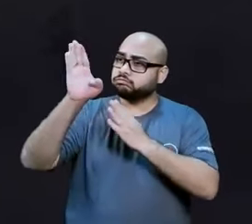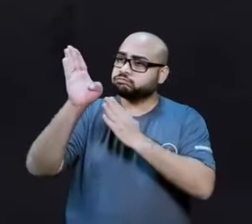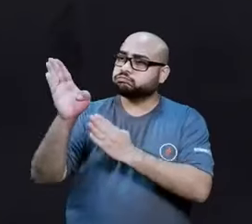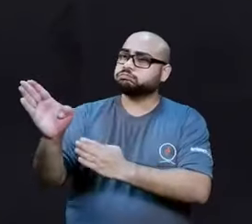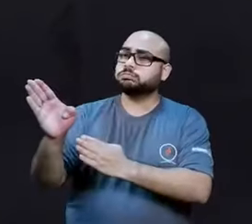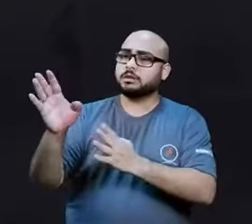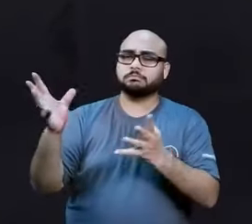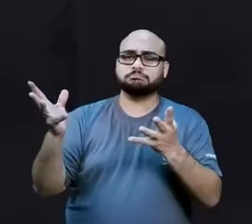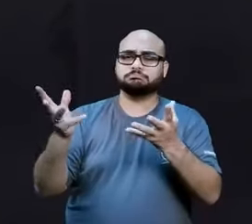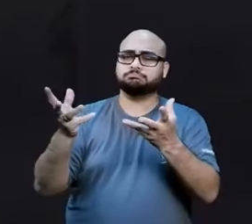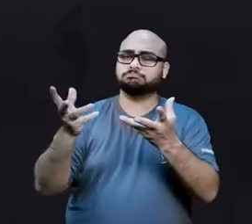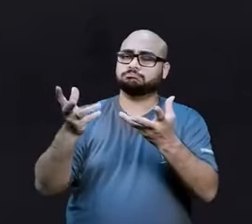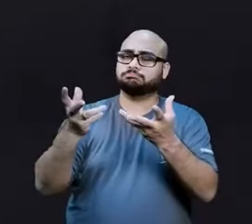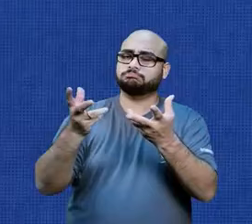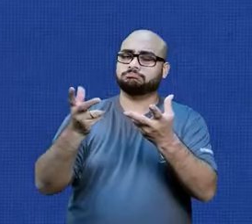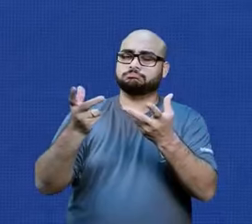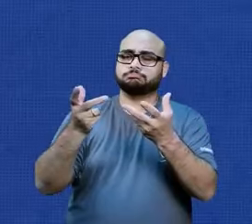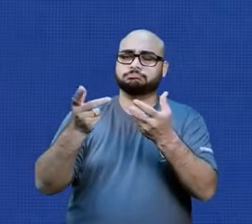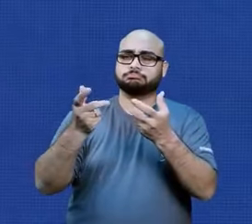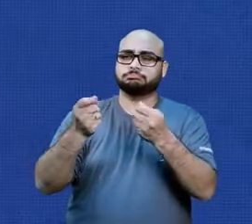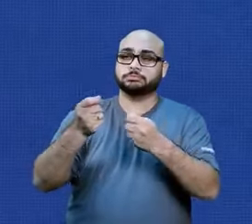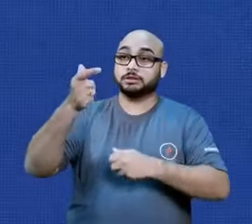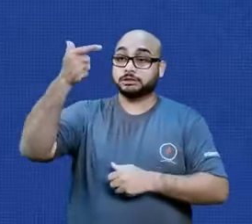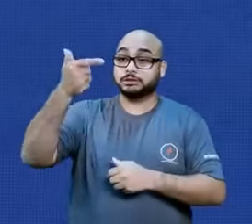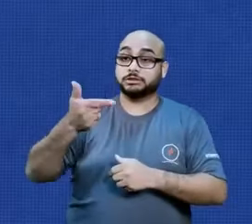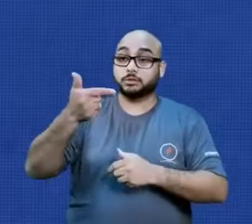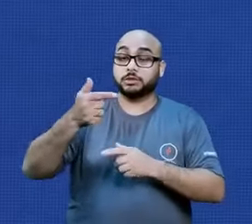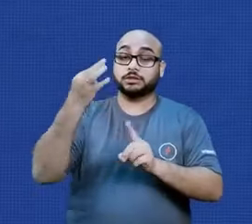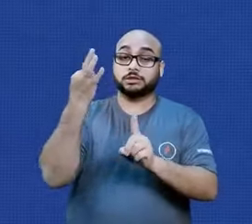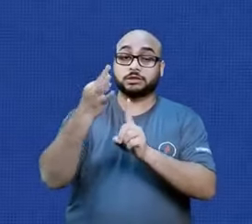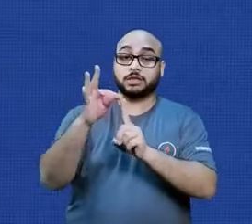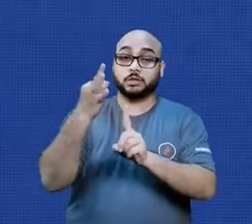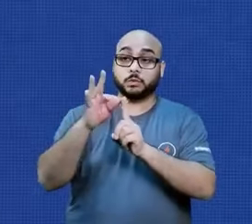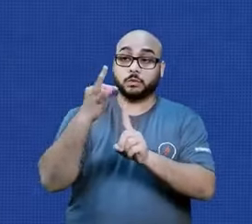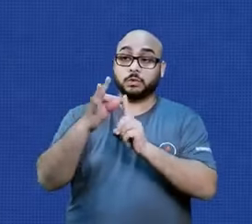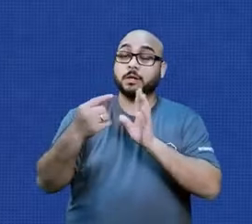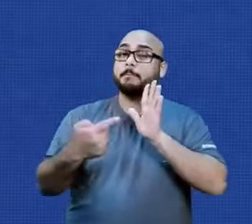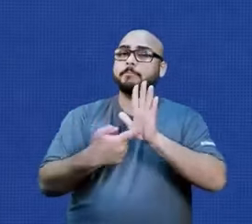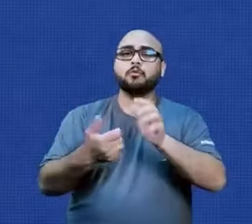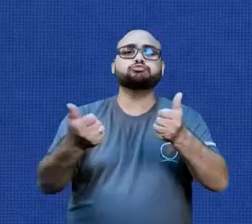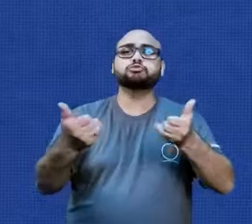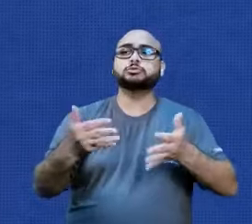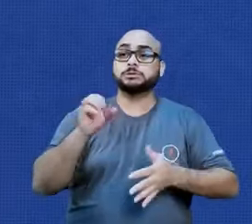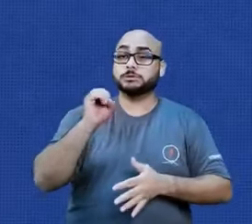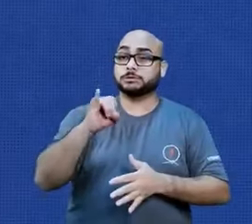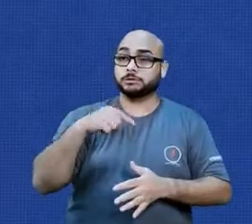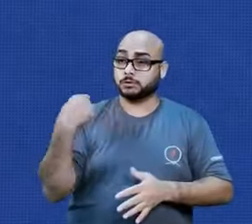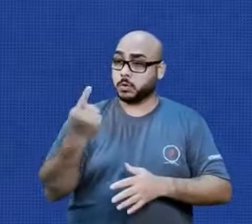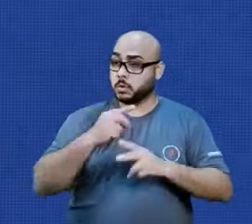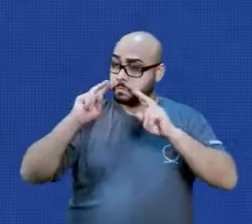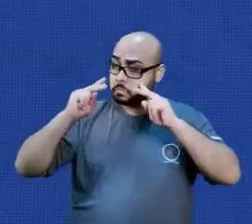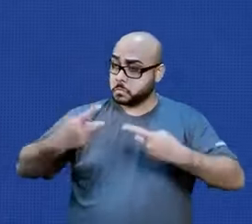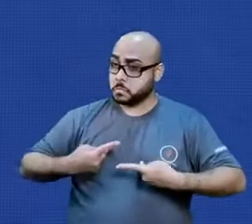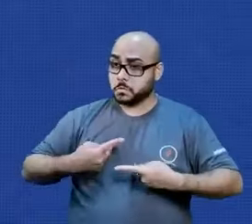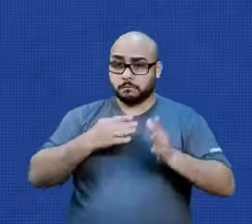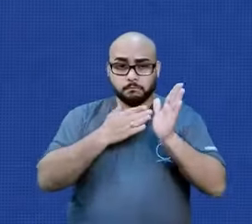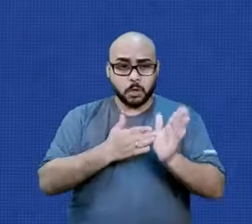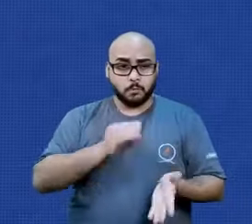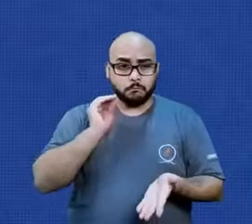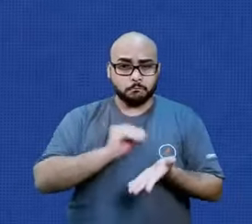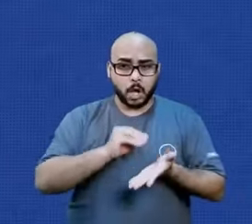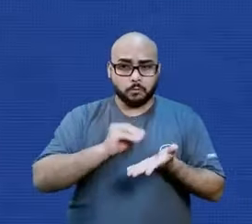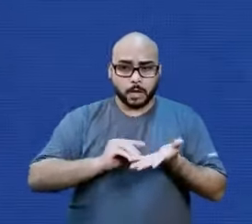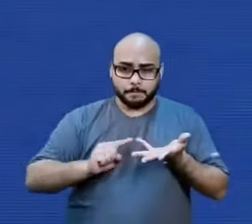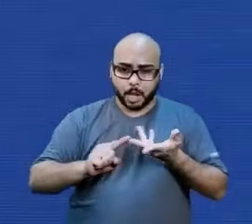fidelidade segunda Timóteo 2:13 diz se formos infiéis ele permanece fiel não pode negar a si